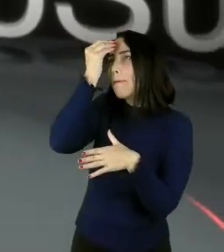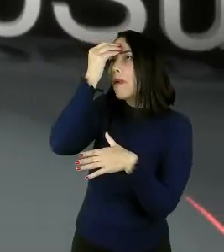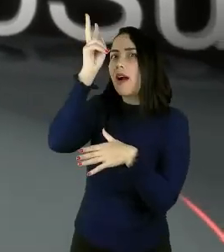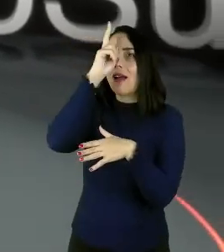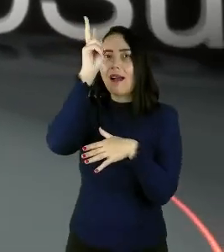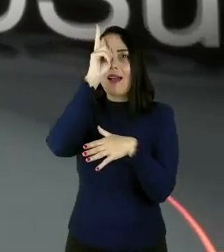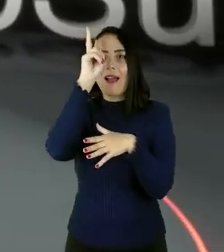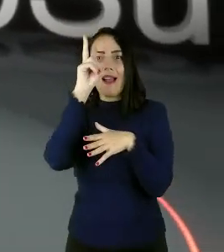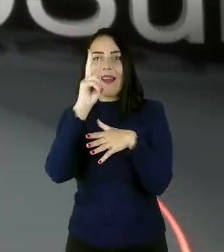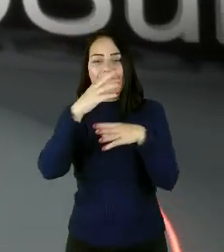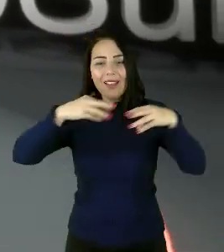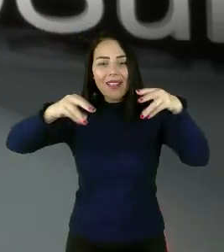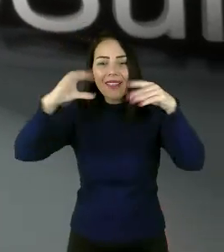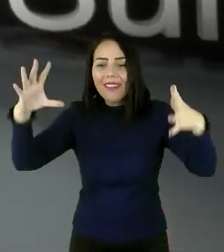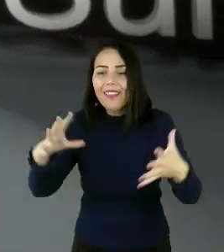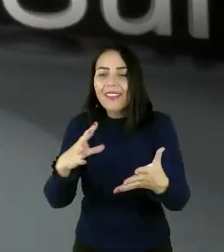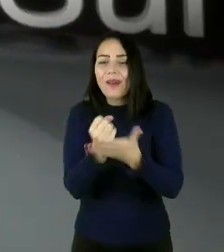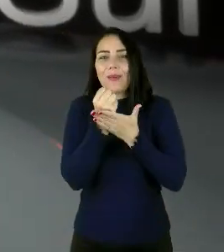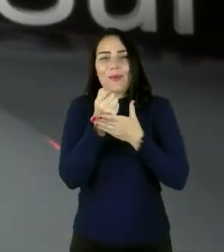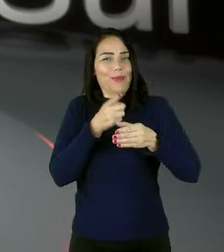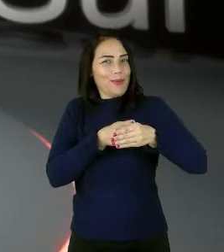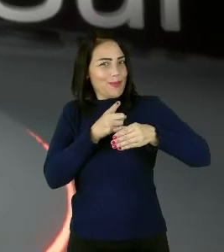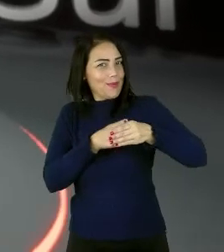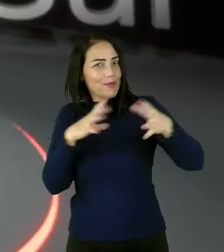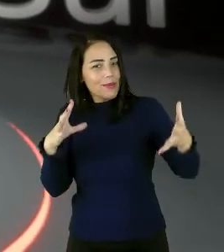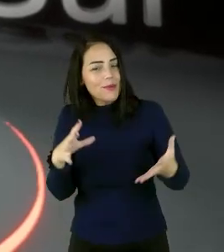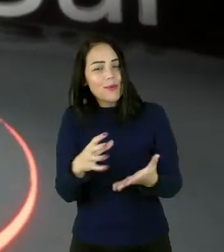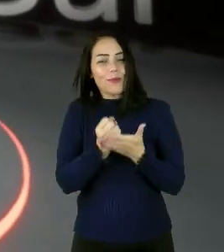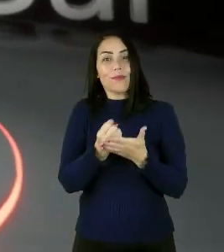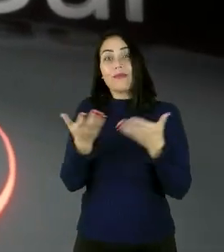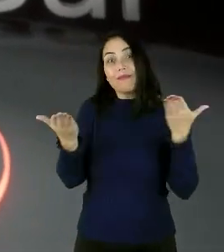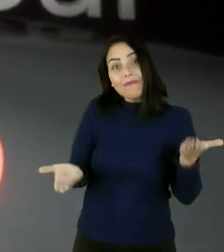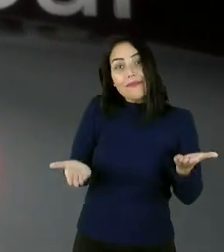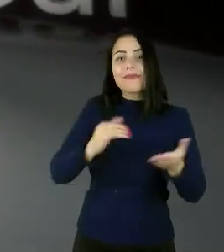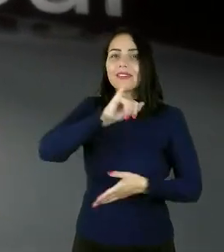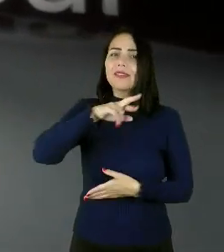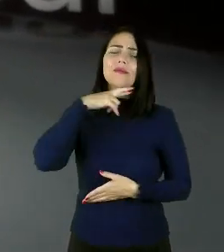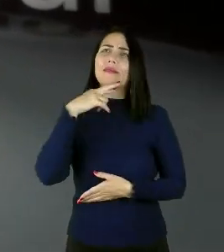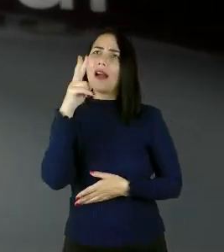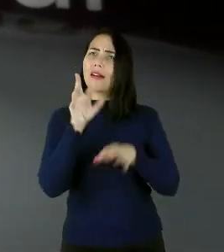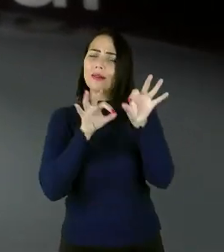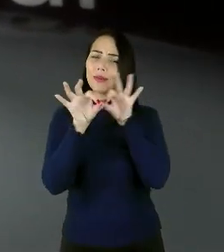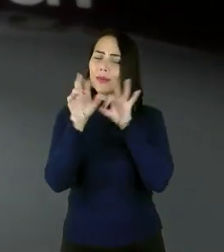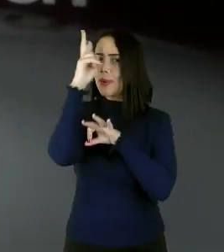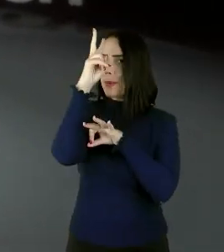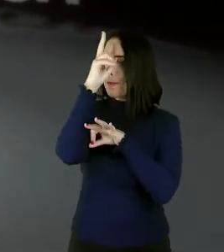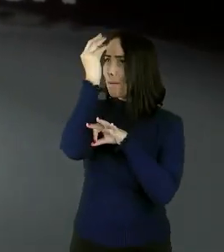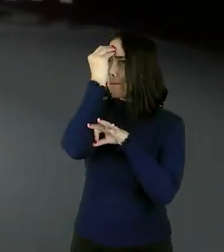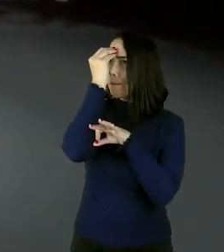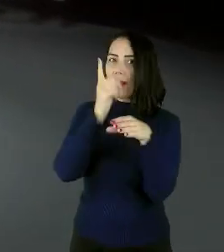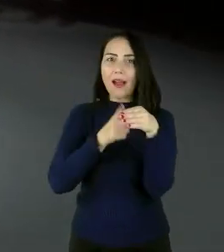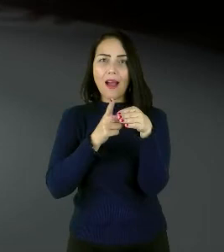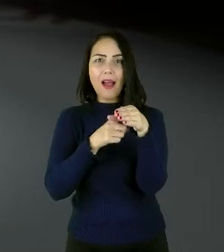da terra que os acolheu e olha Jaraguá foi organizar a sua memória de cidade quando